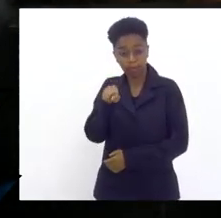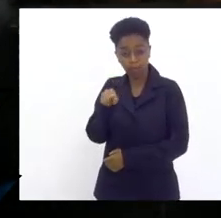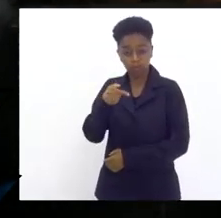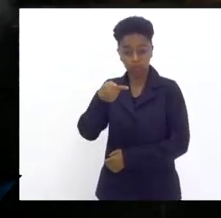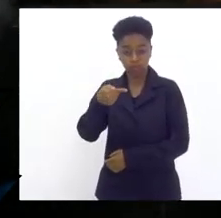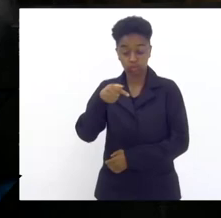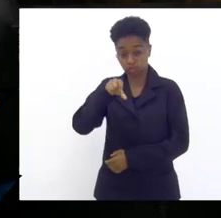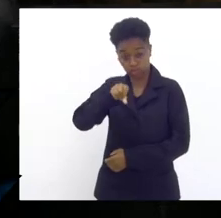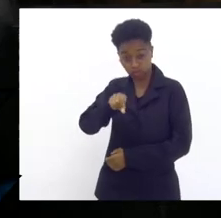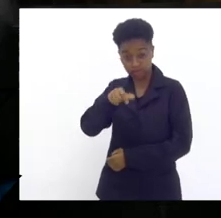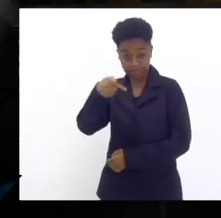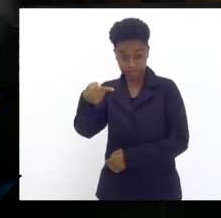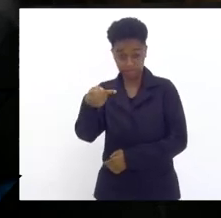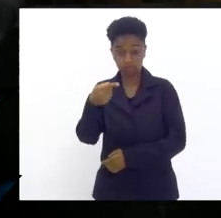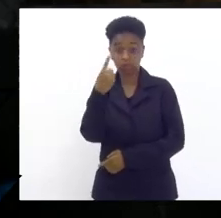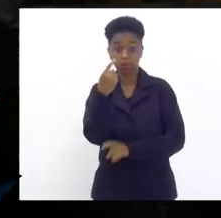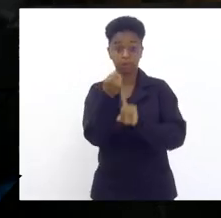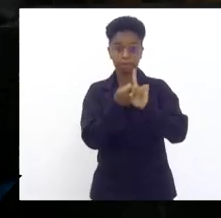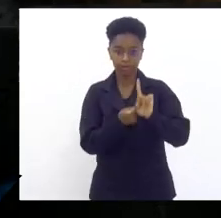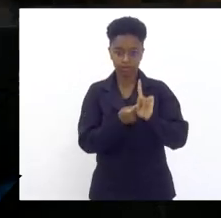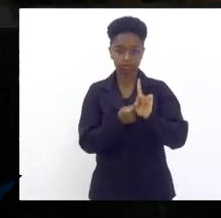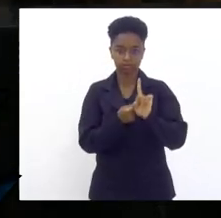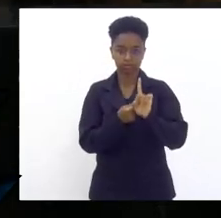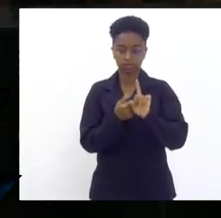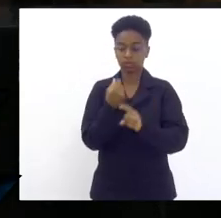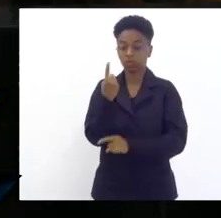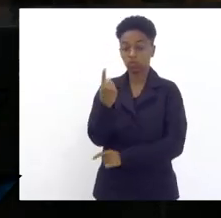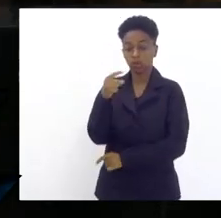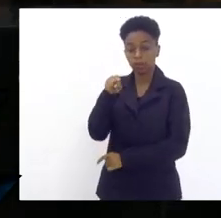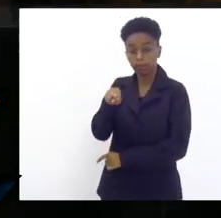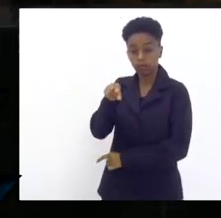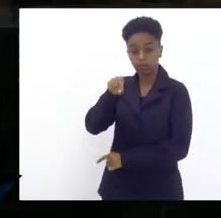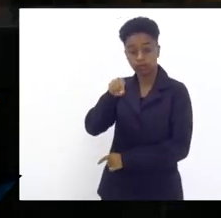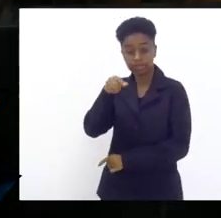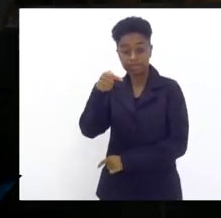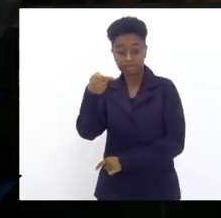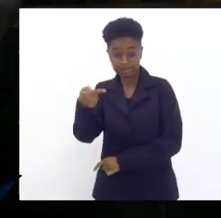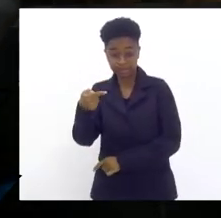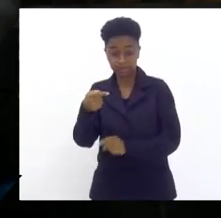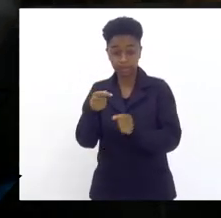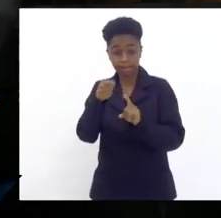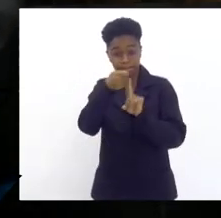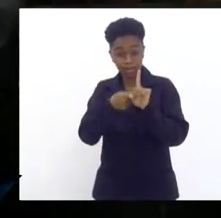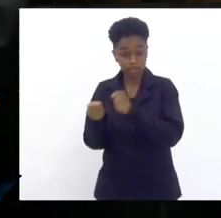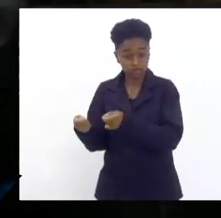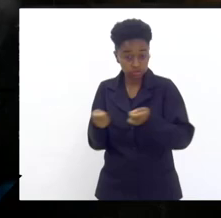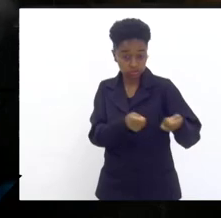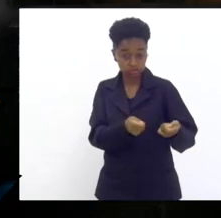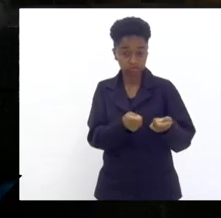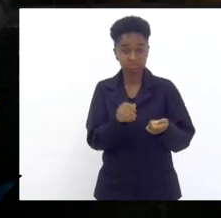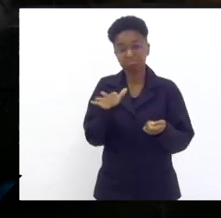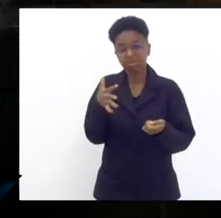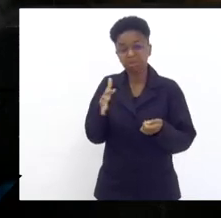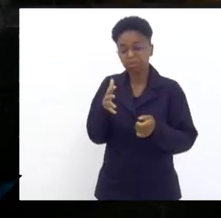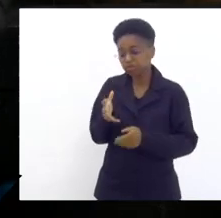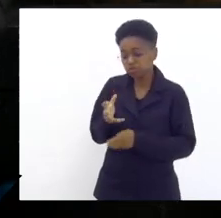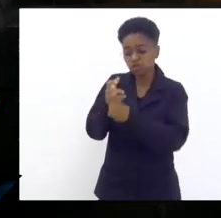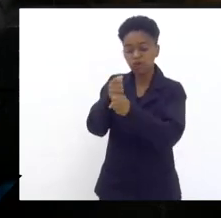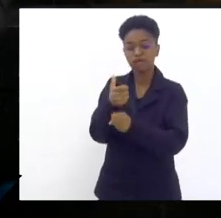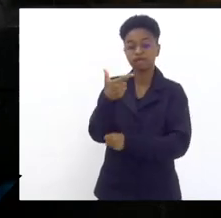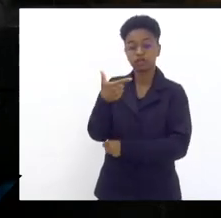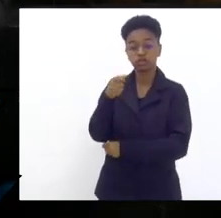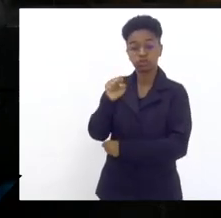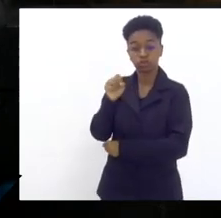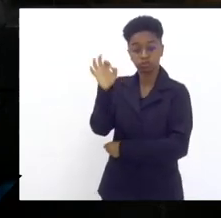a um mês um ponto 97 ao mês vai dar lá pelos 28%